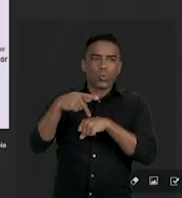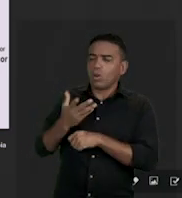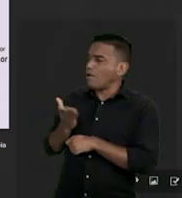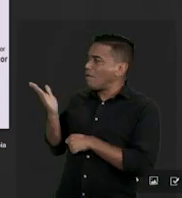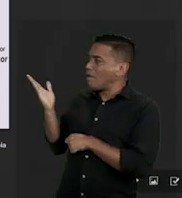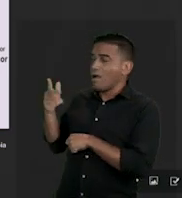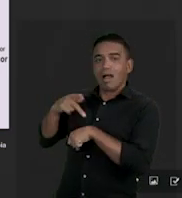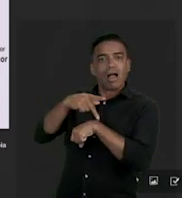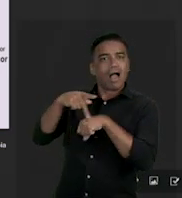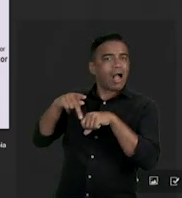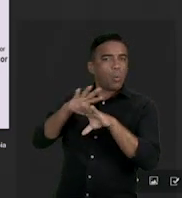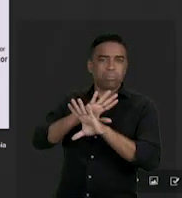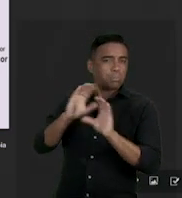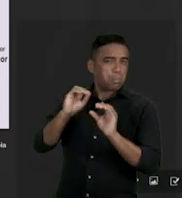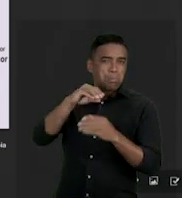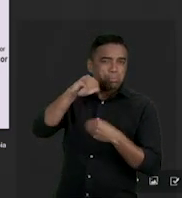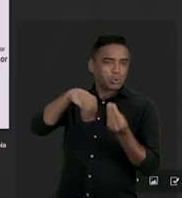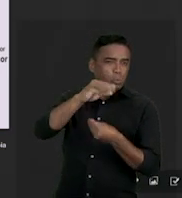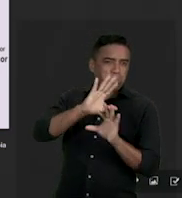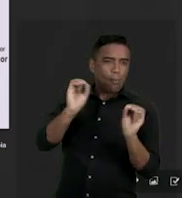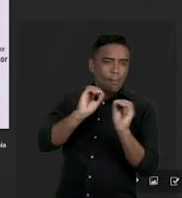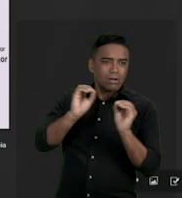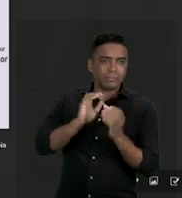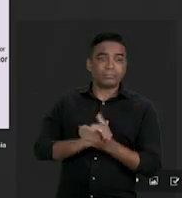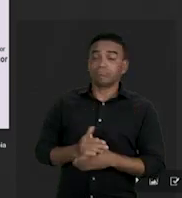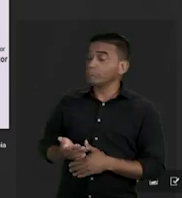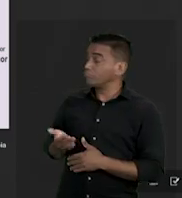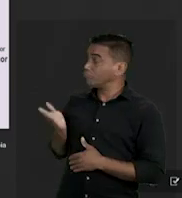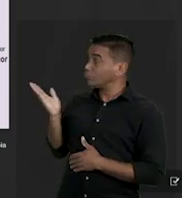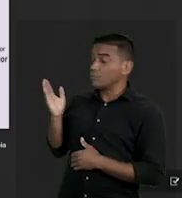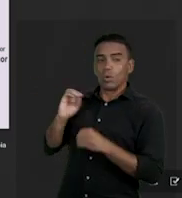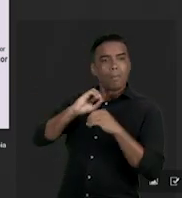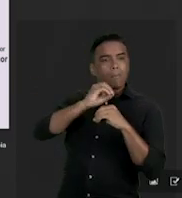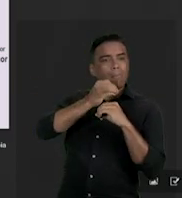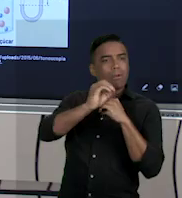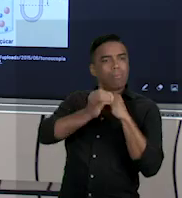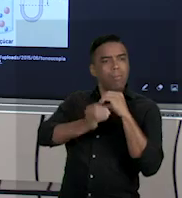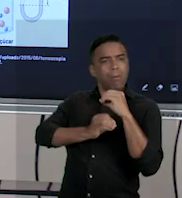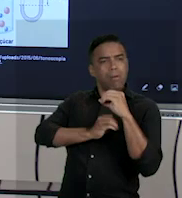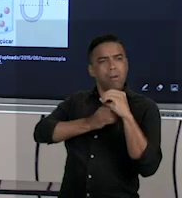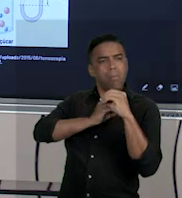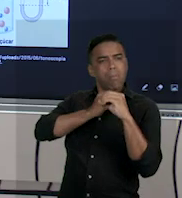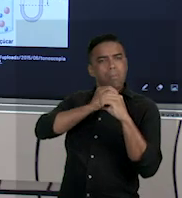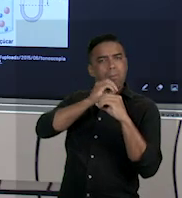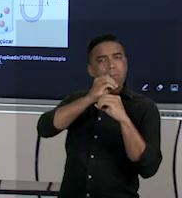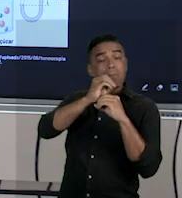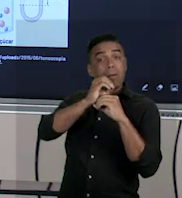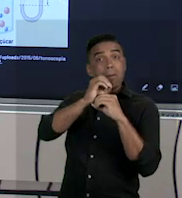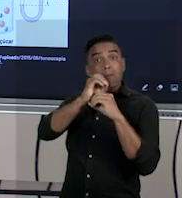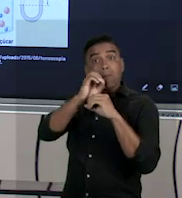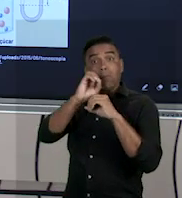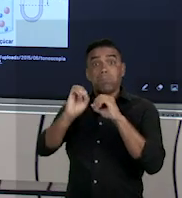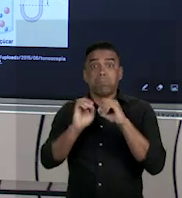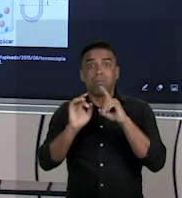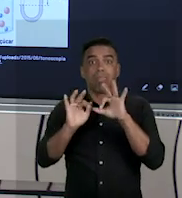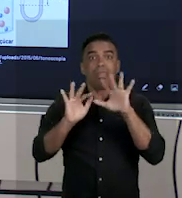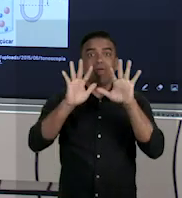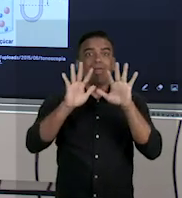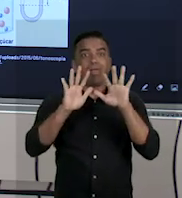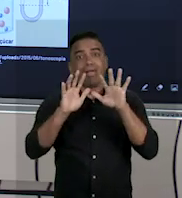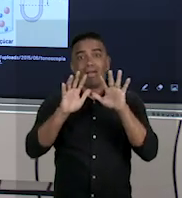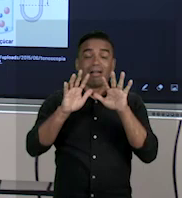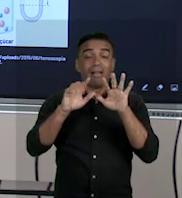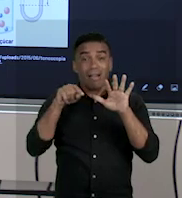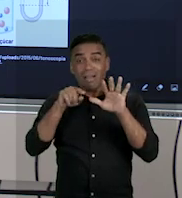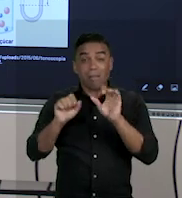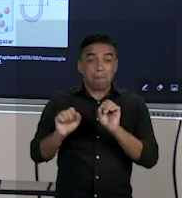pura, observe para vocês verem que eu tenho essas moléculas passando para o estado vapor e algumas vezes esses